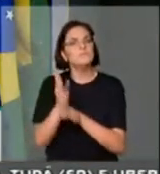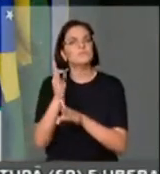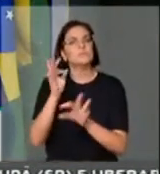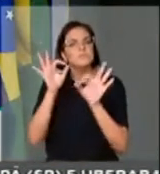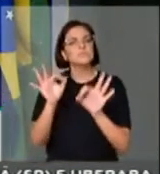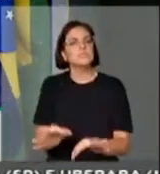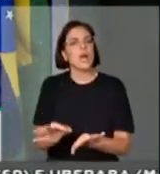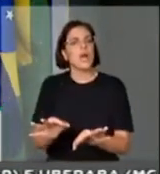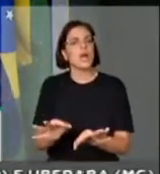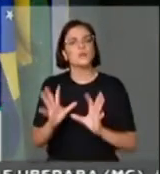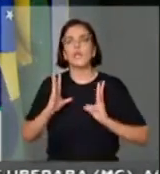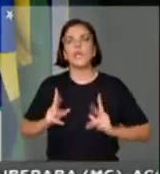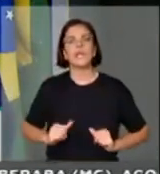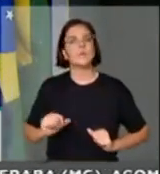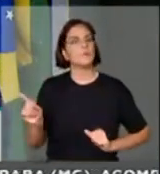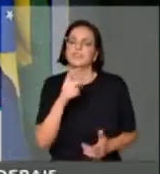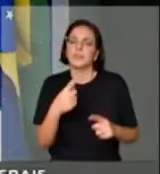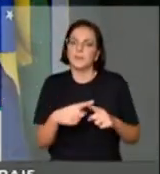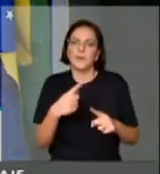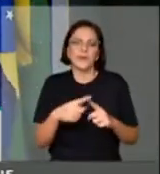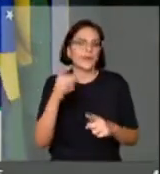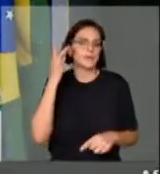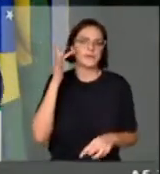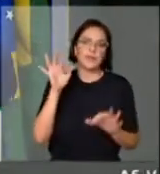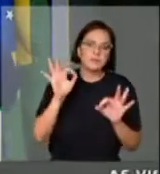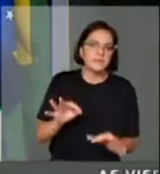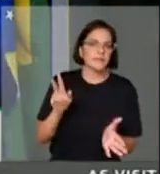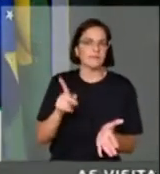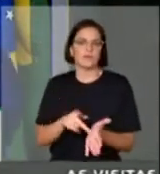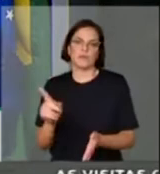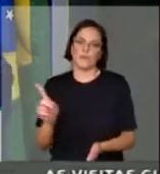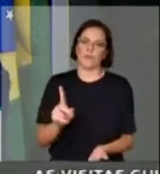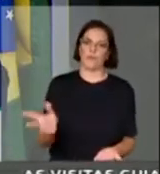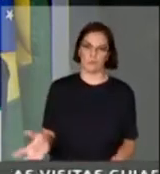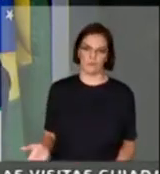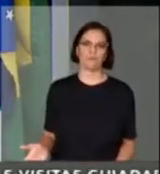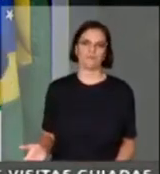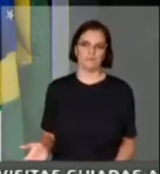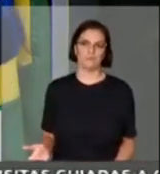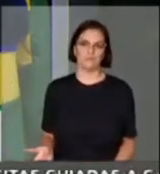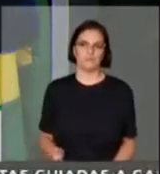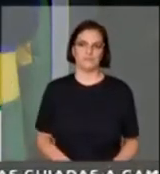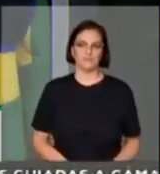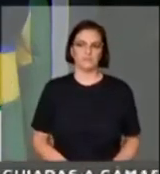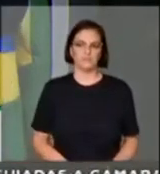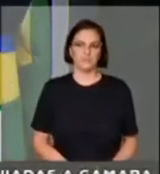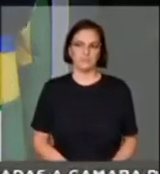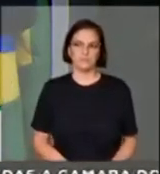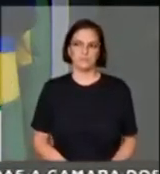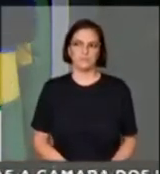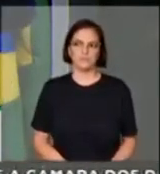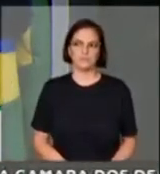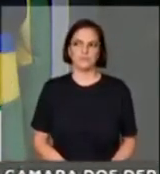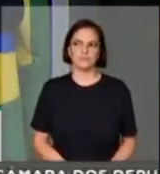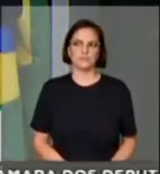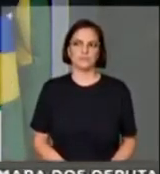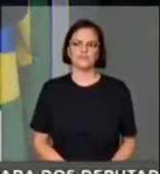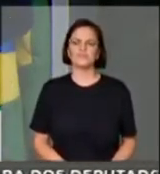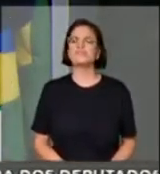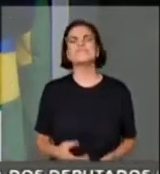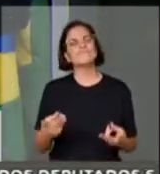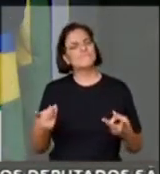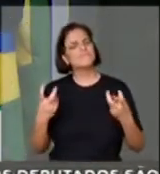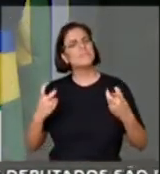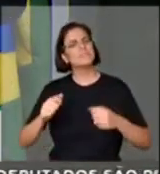forma ilícita pelo Intercept. E aqui fica muito claro o lado de quem